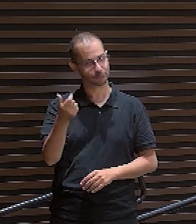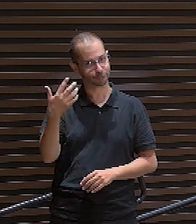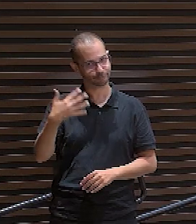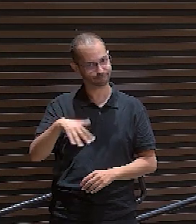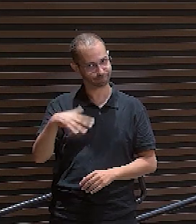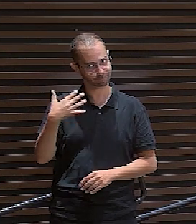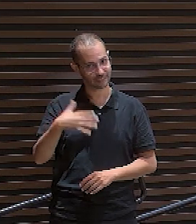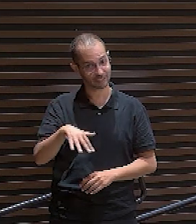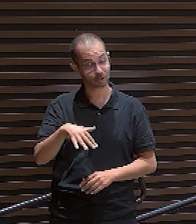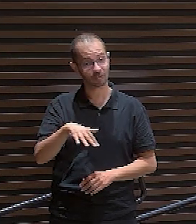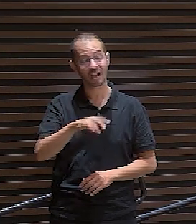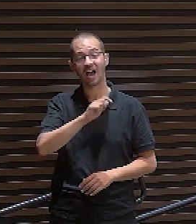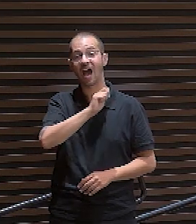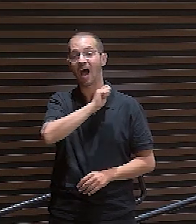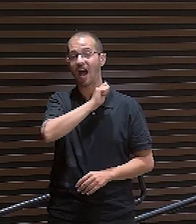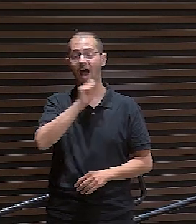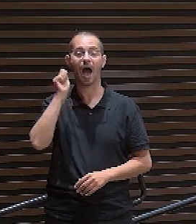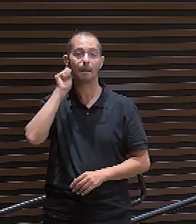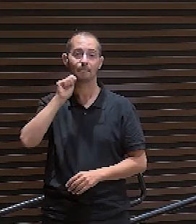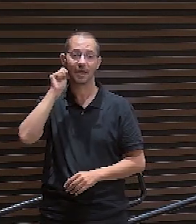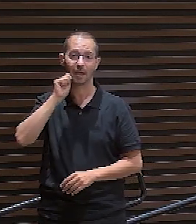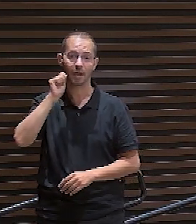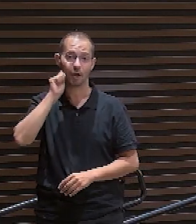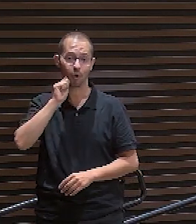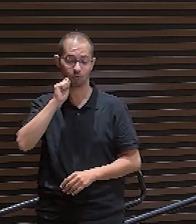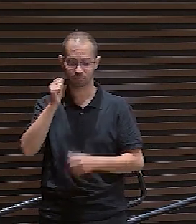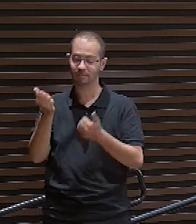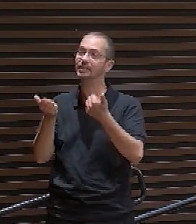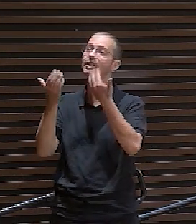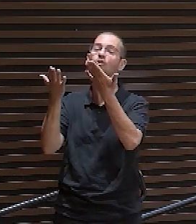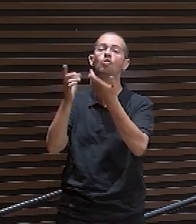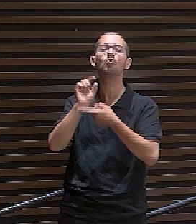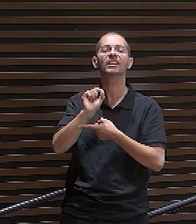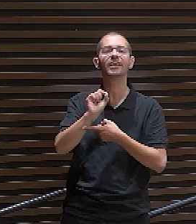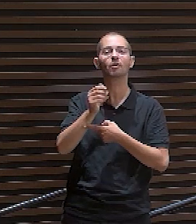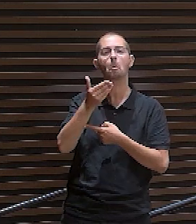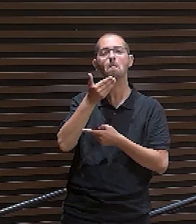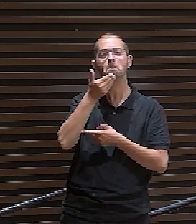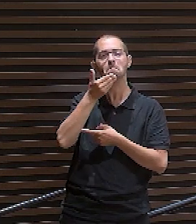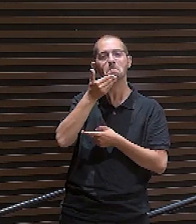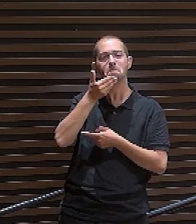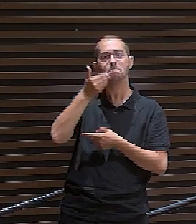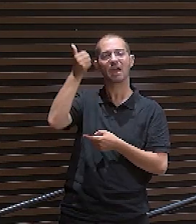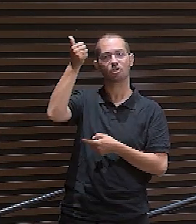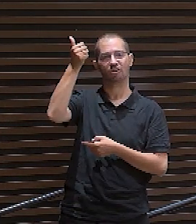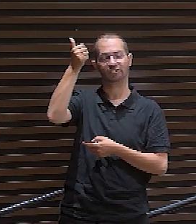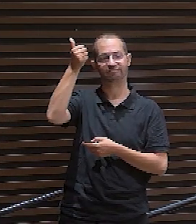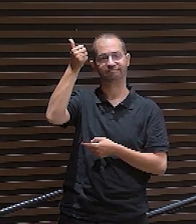Abel ofereceu o melhor.